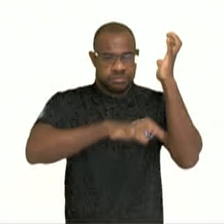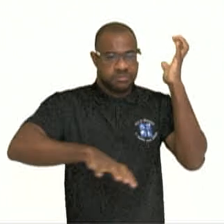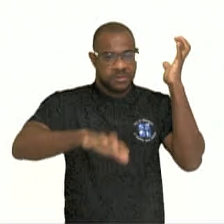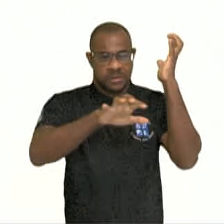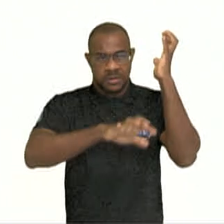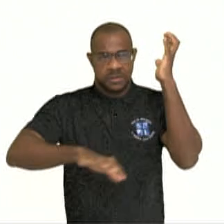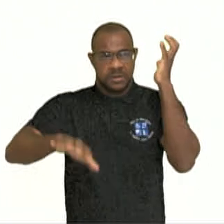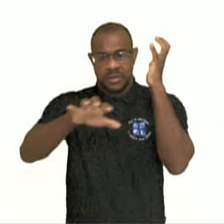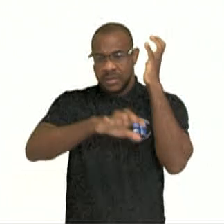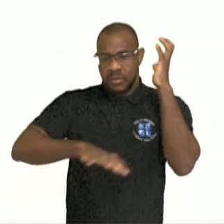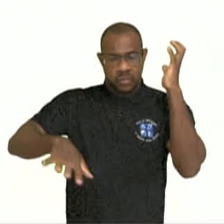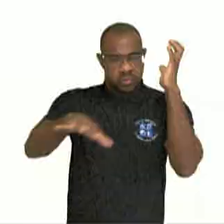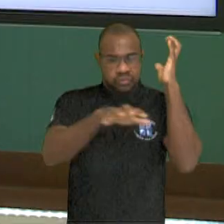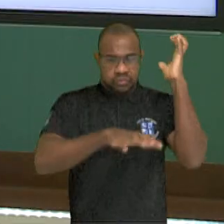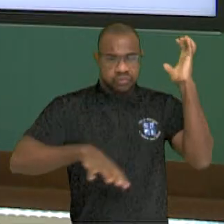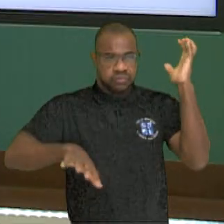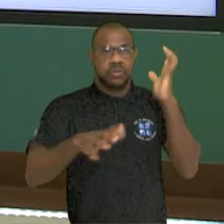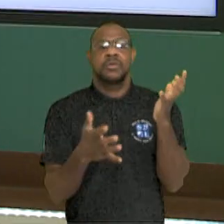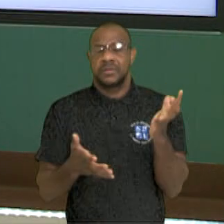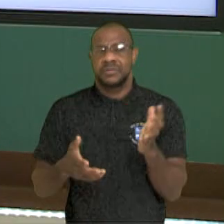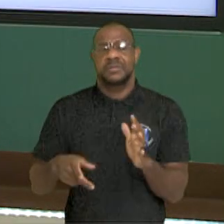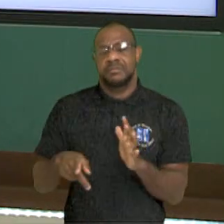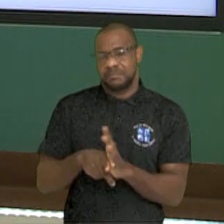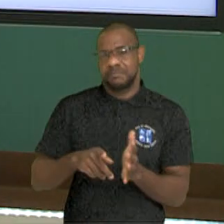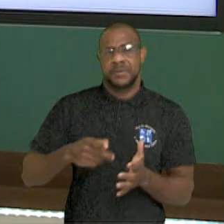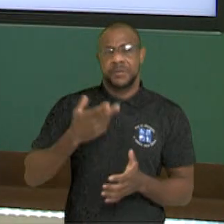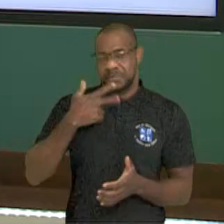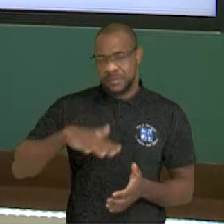cartoon, então, fez parte, beleza?